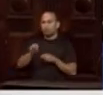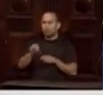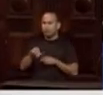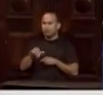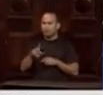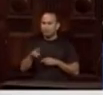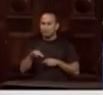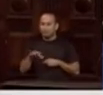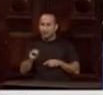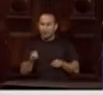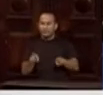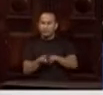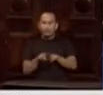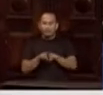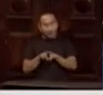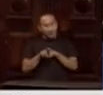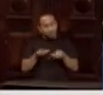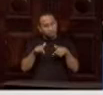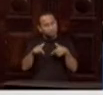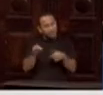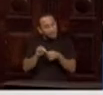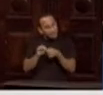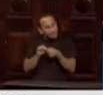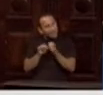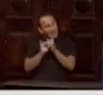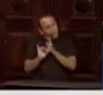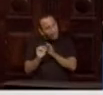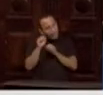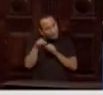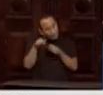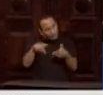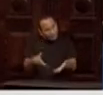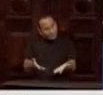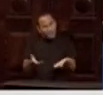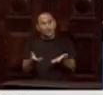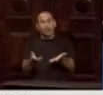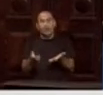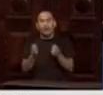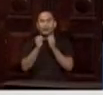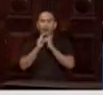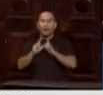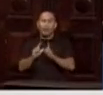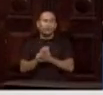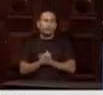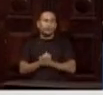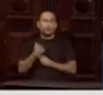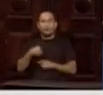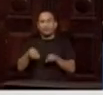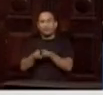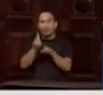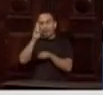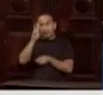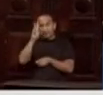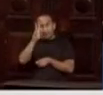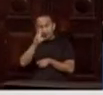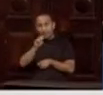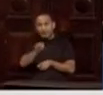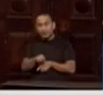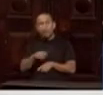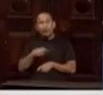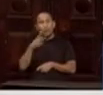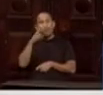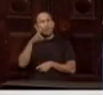porque ela está deixando de cumprir o que consta na lei que foi aprovada aqui nessa casa. E aproveitando também para lembrar, que eu me